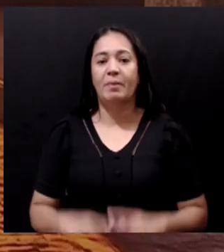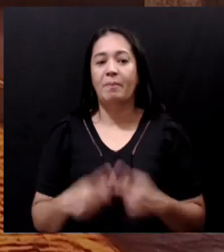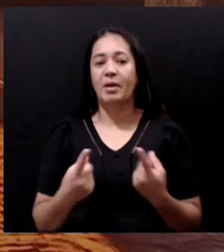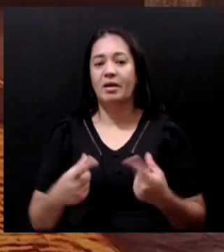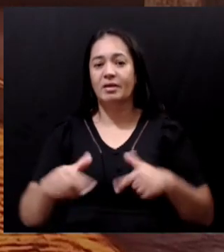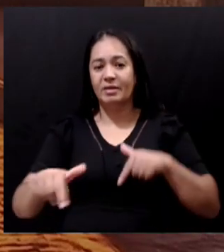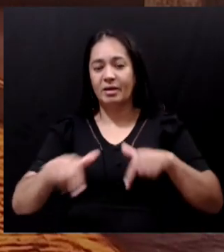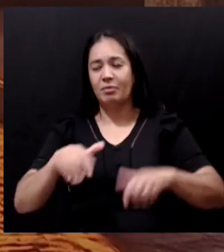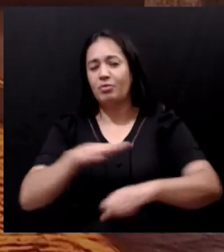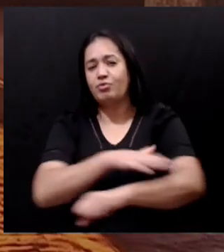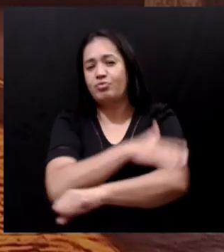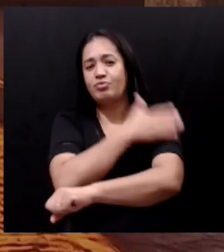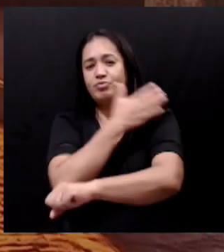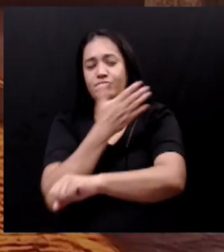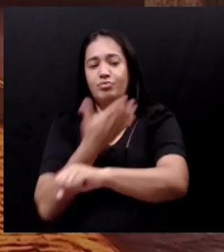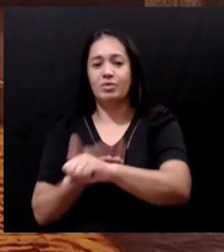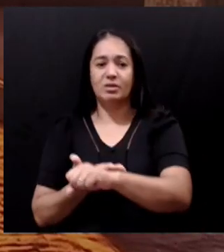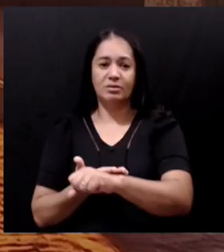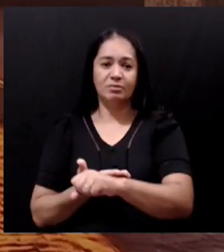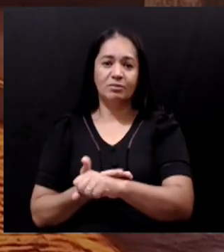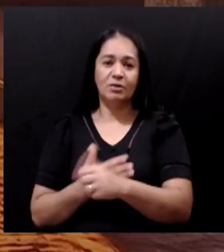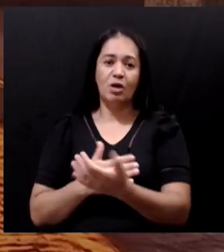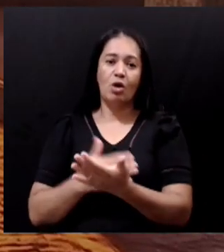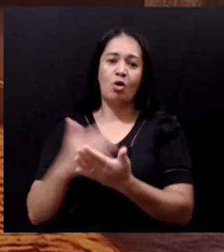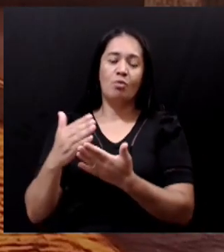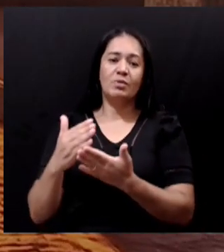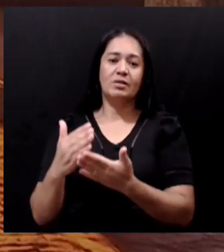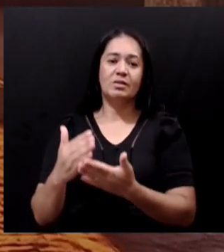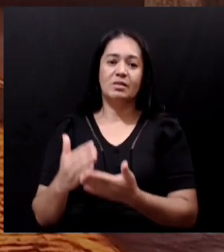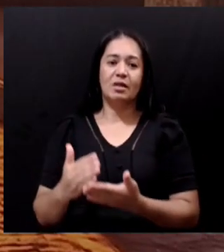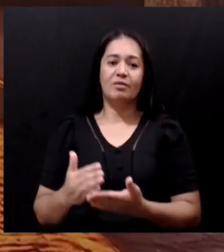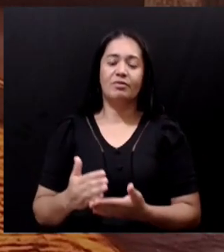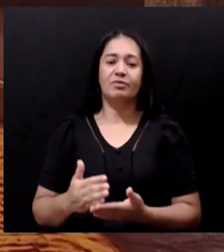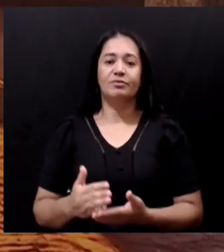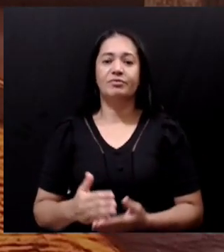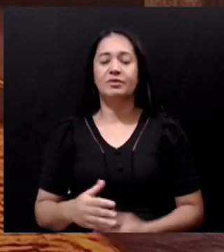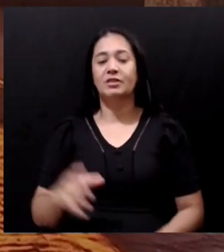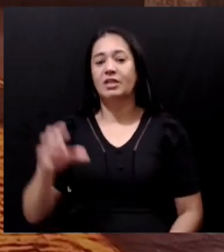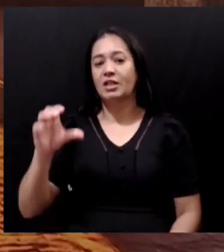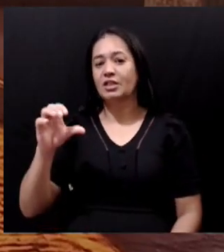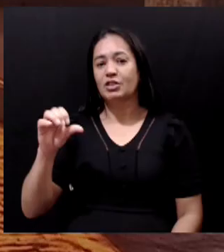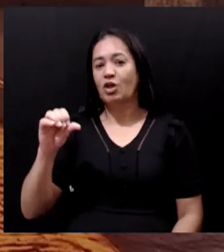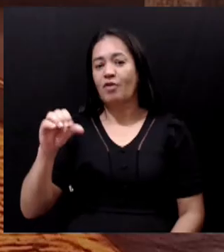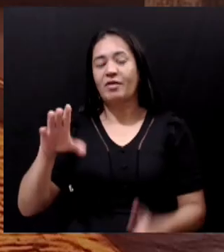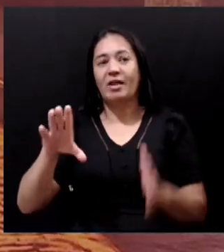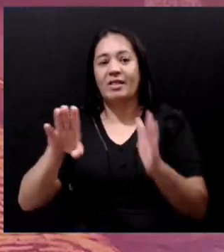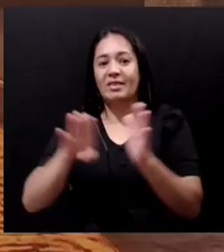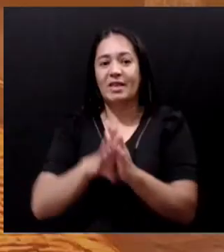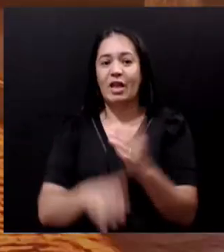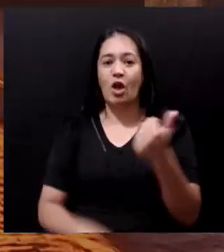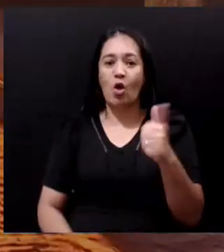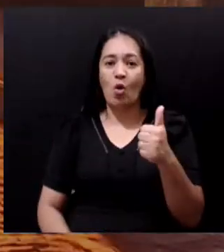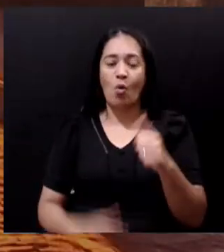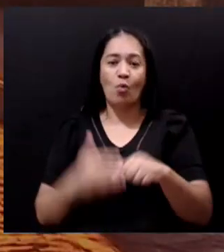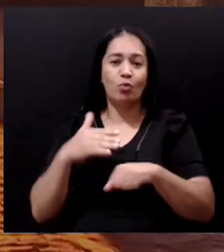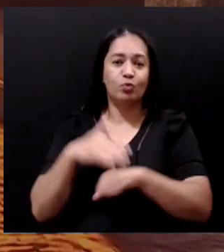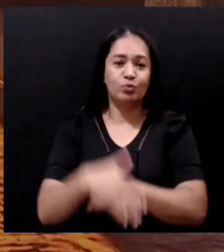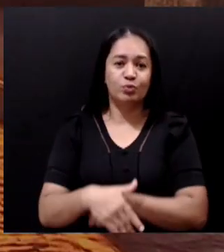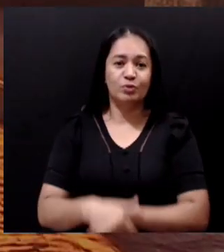inteirinho, entrava, sei lá, o período nosso que era das 9 até 11 horas da noite. Eu